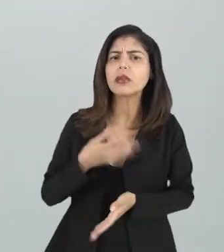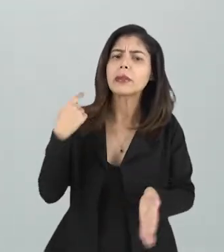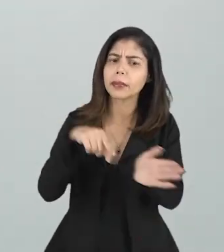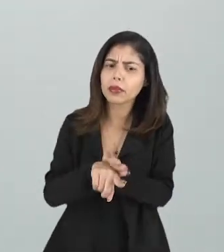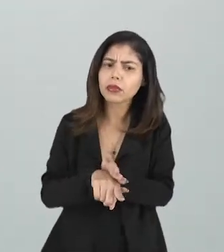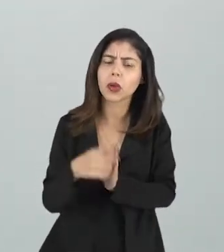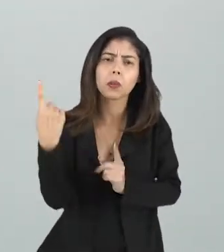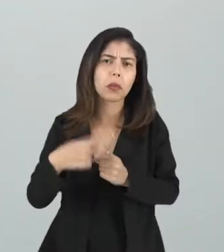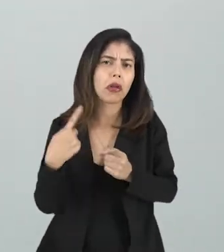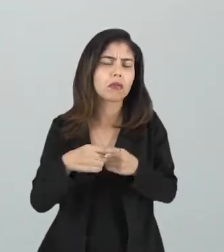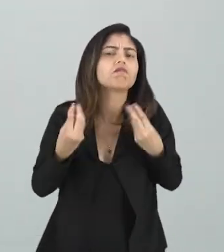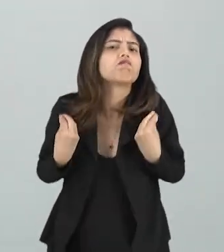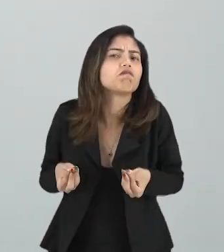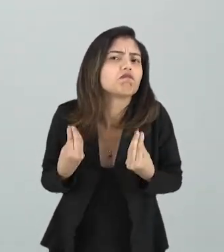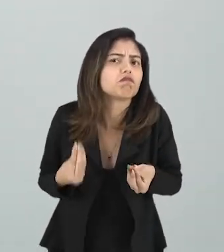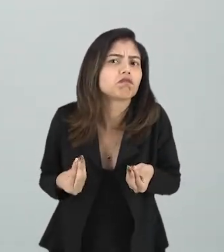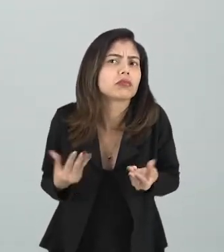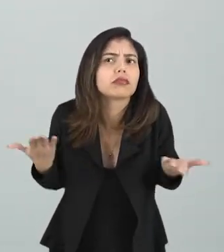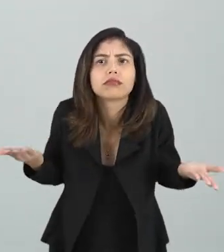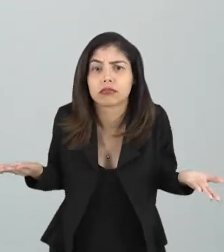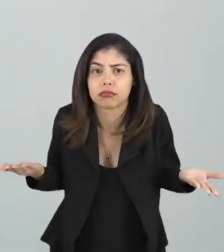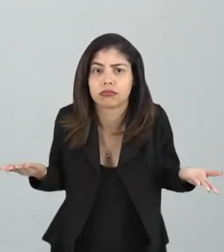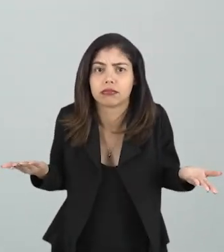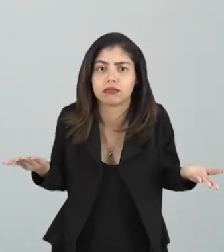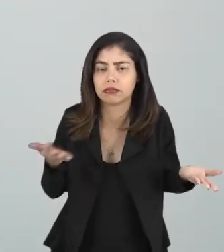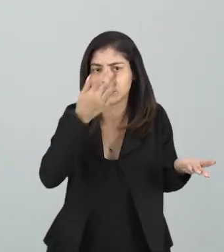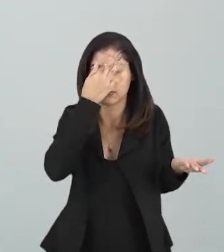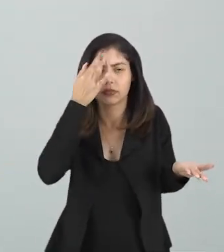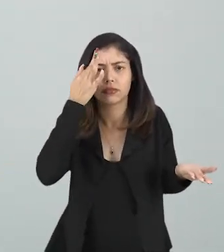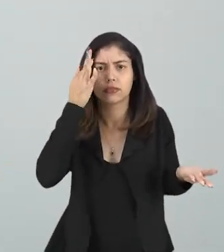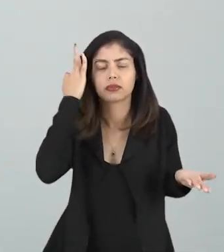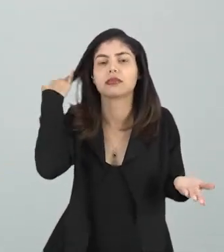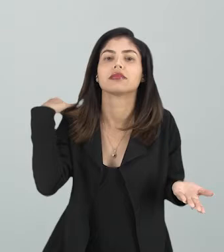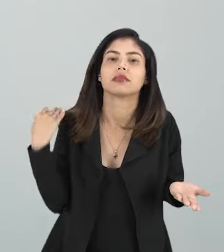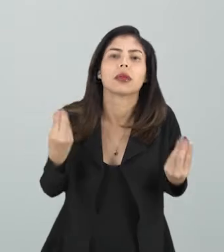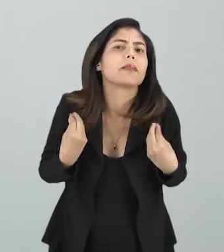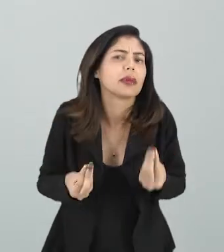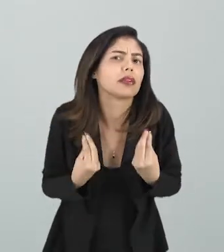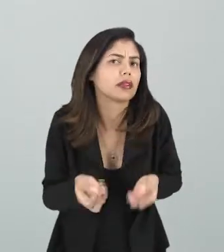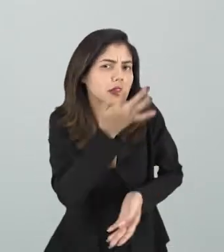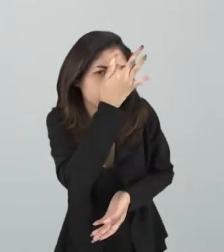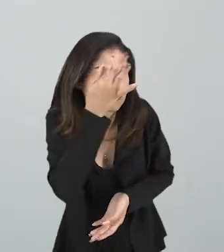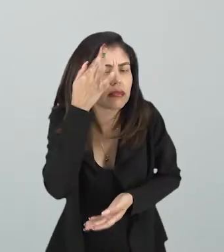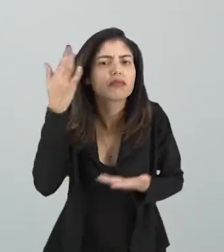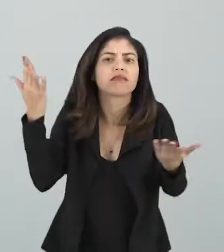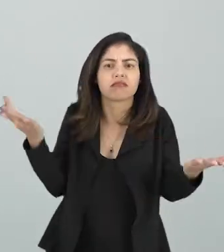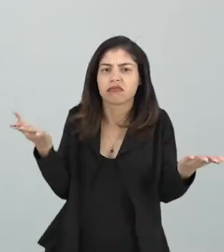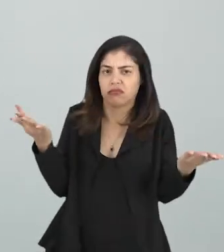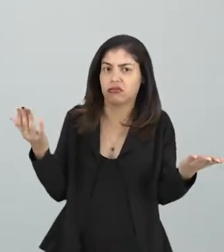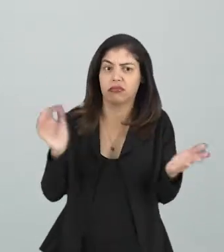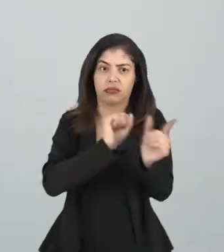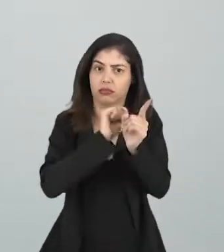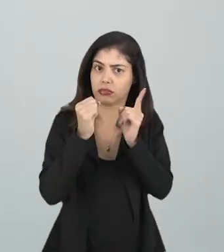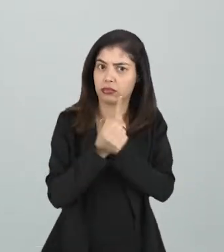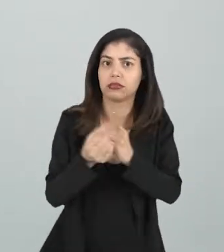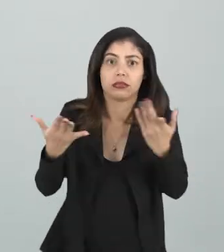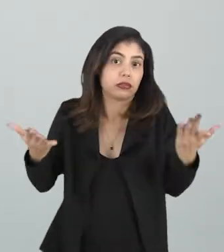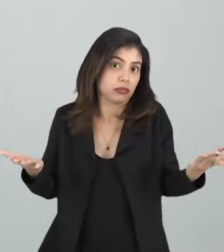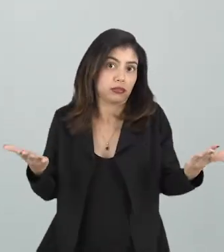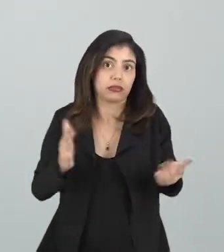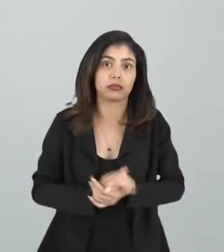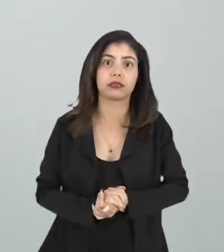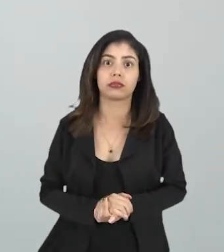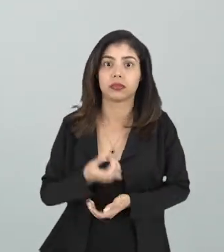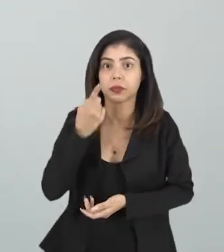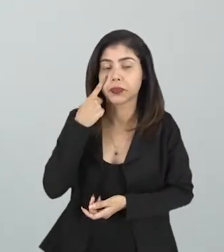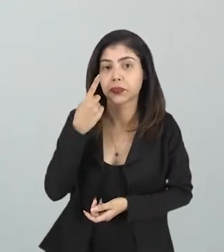serve filosofia mesmo, né? Muita gente às vezes pergunta, né, para que serve o filósofo na sociedade, né? A